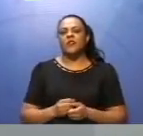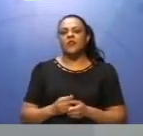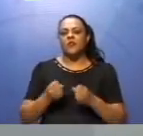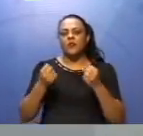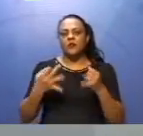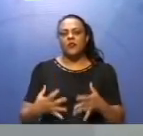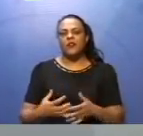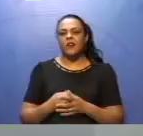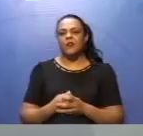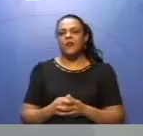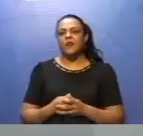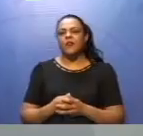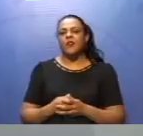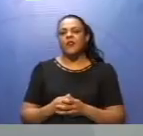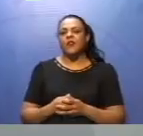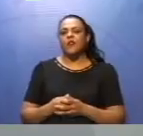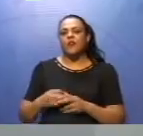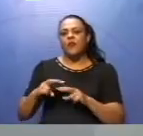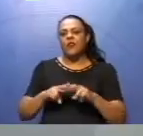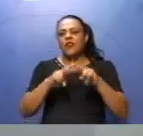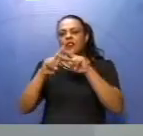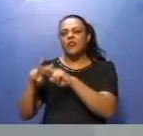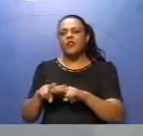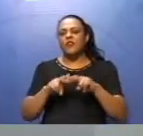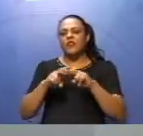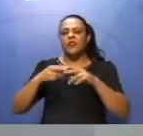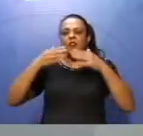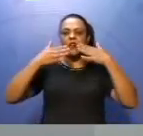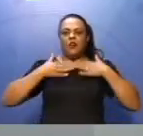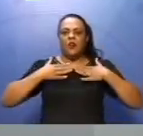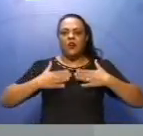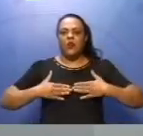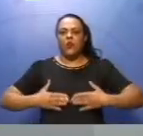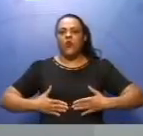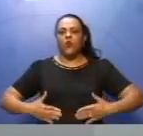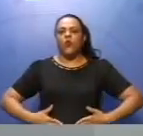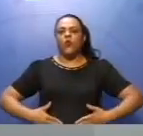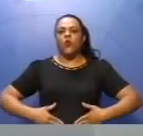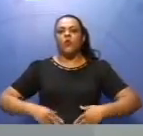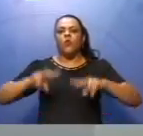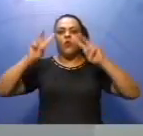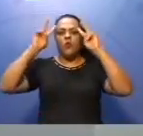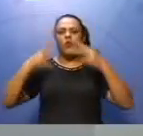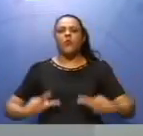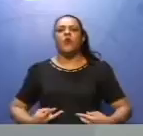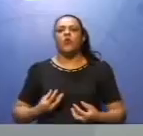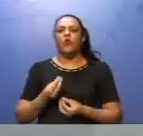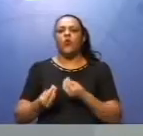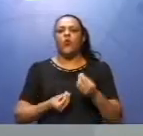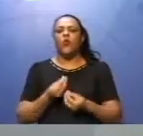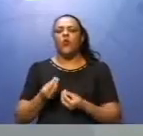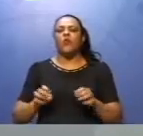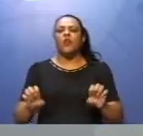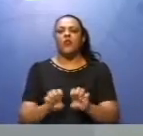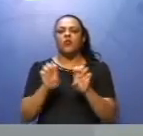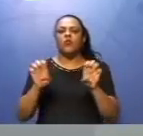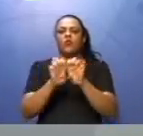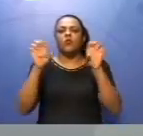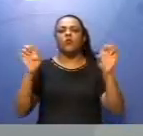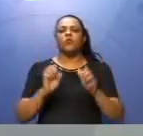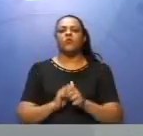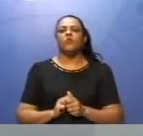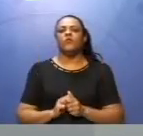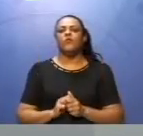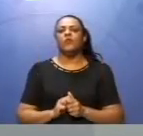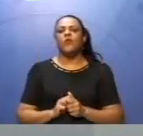sobre o aparelho respiratório humano, o sistema respiratório humano, do que ele é formado. O nosso